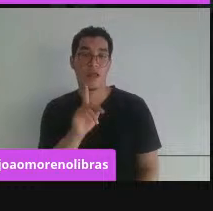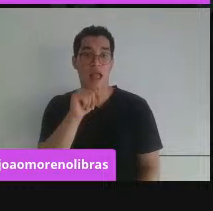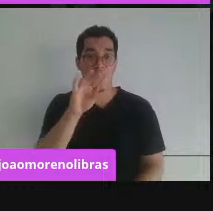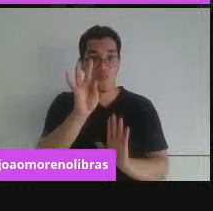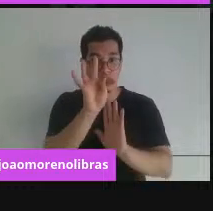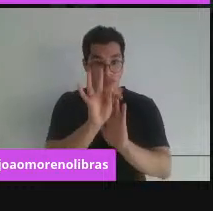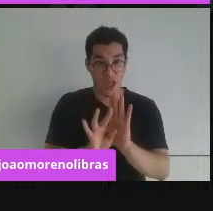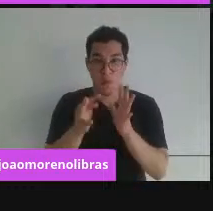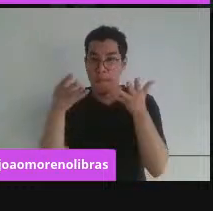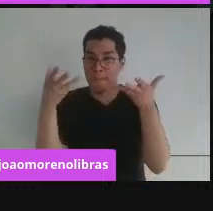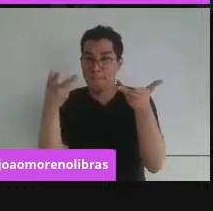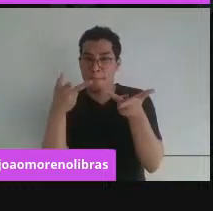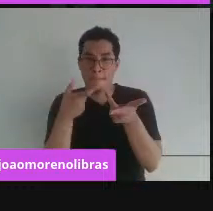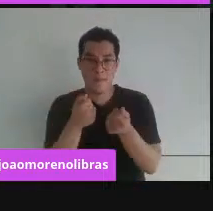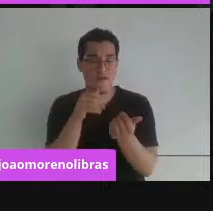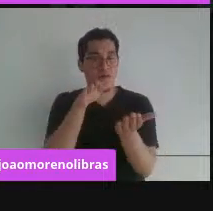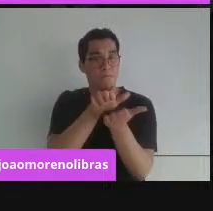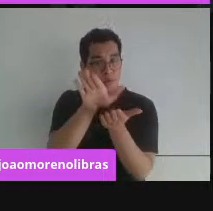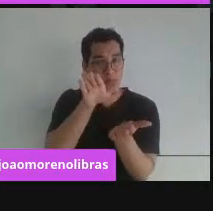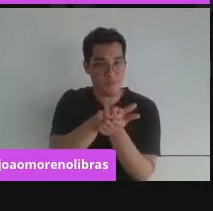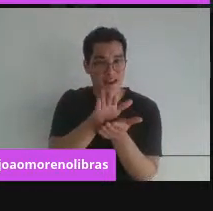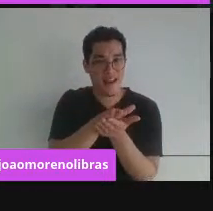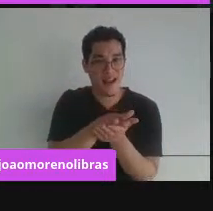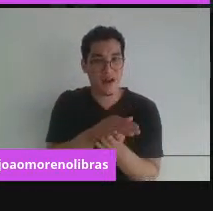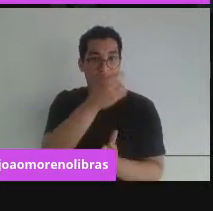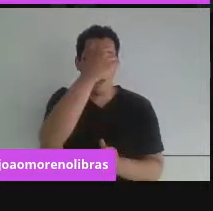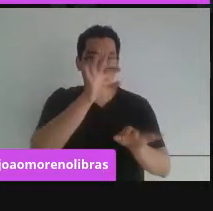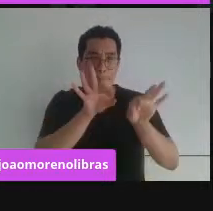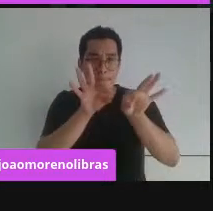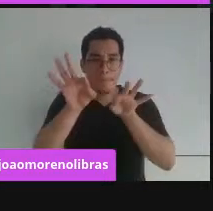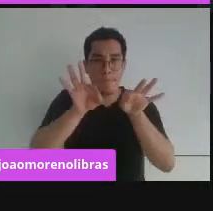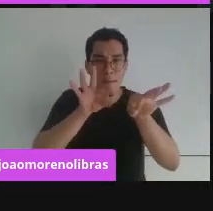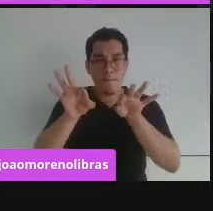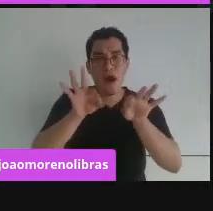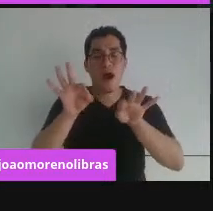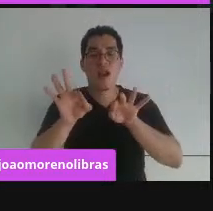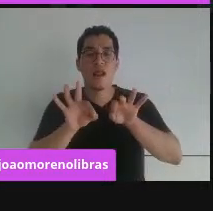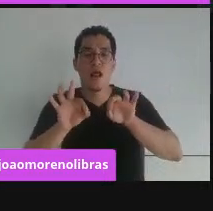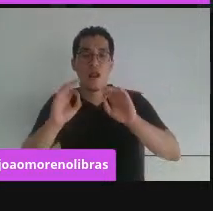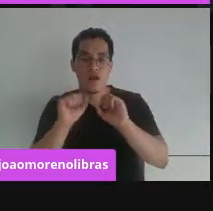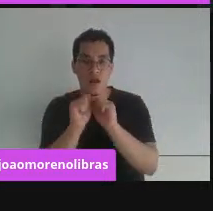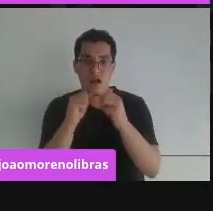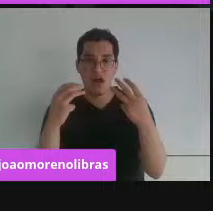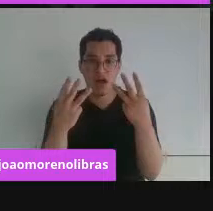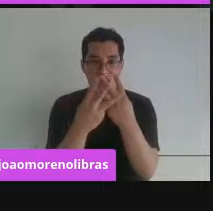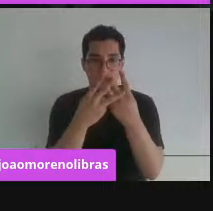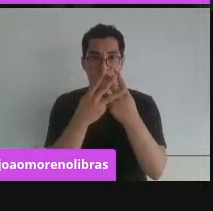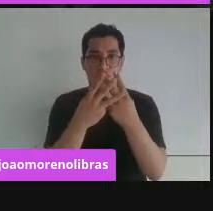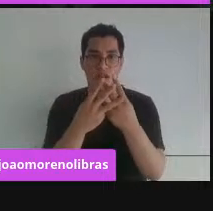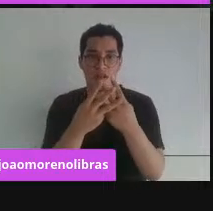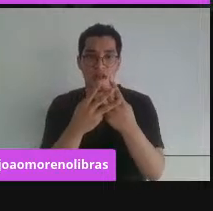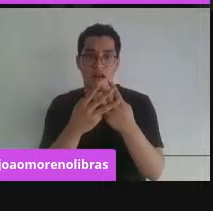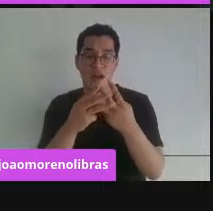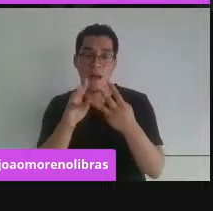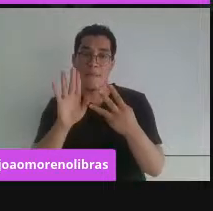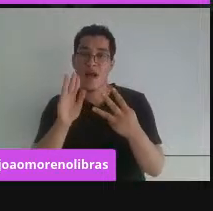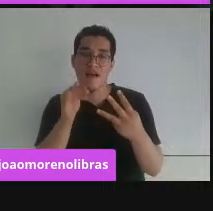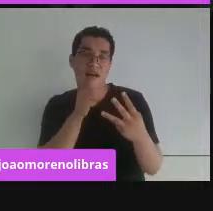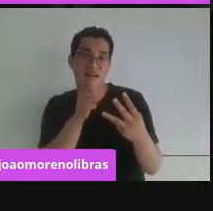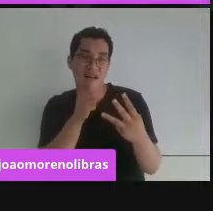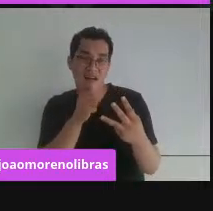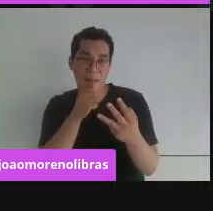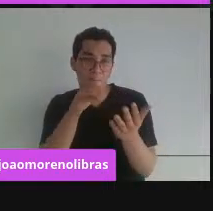Quando eu tinha preparado esses slides aqui, que eu andei atualizando, a tradução já não tinha sido ainda publicada, mas já